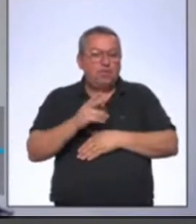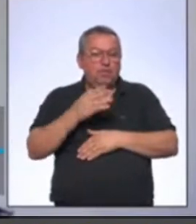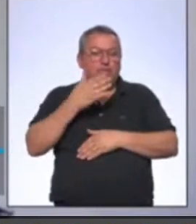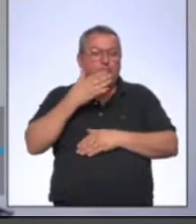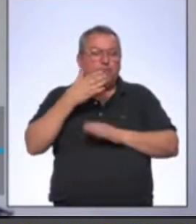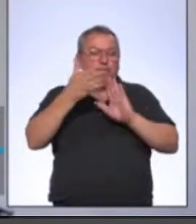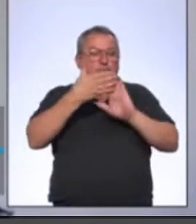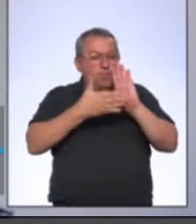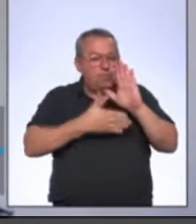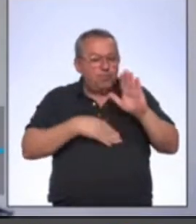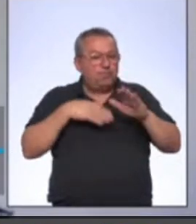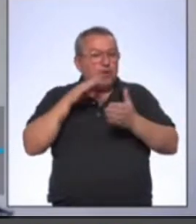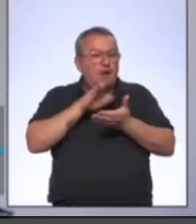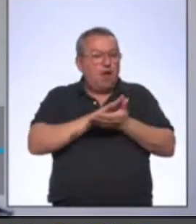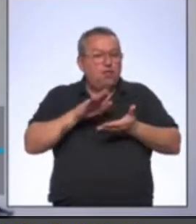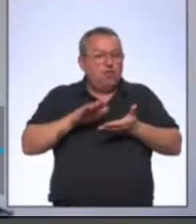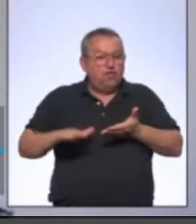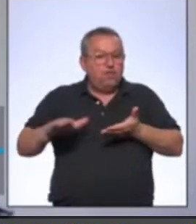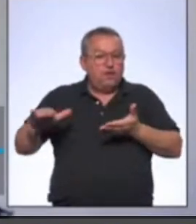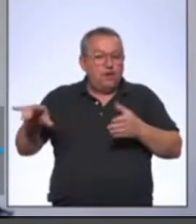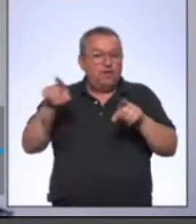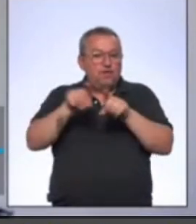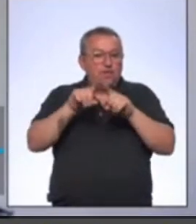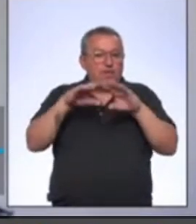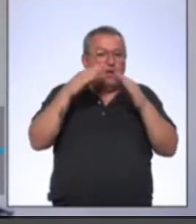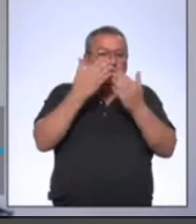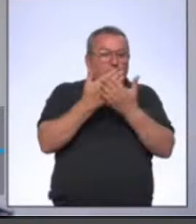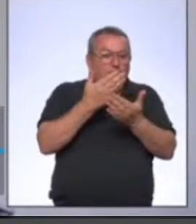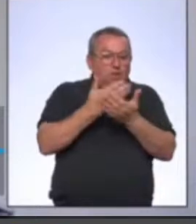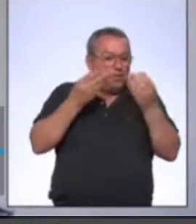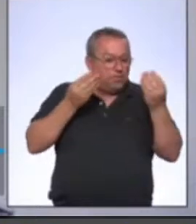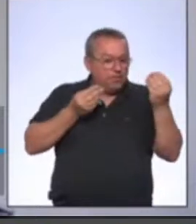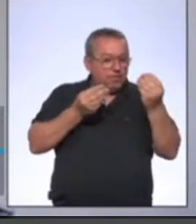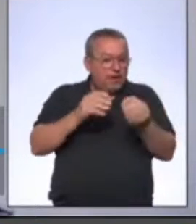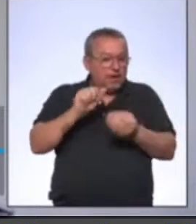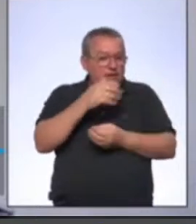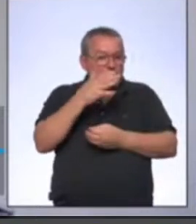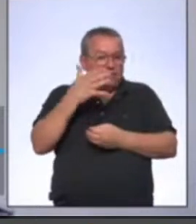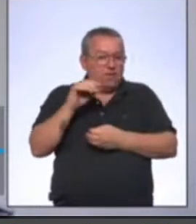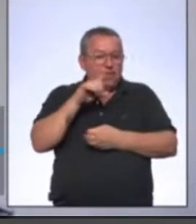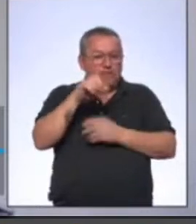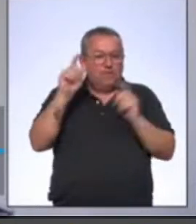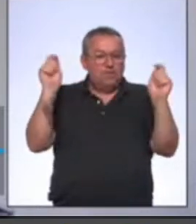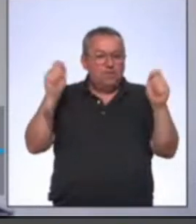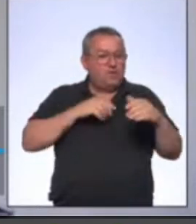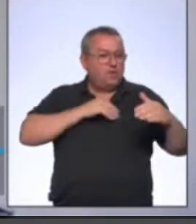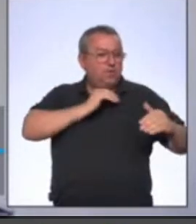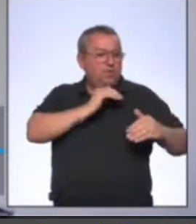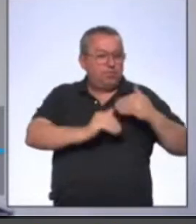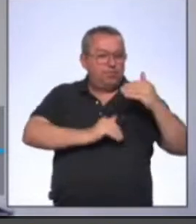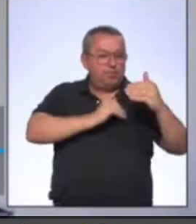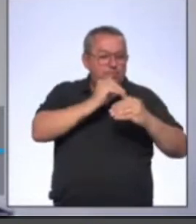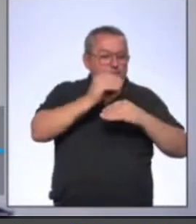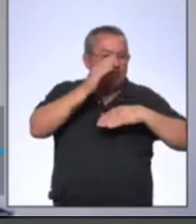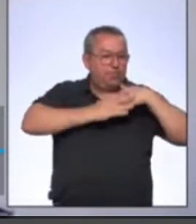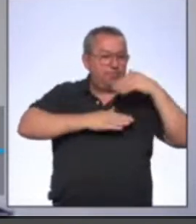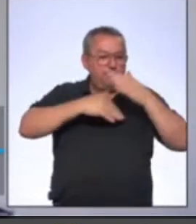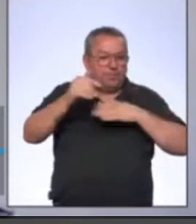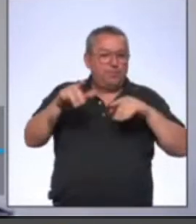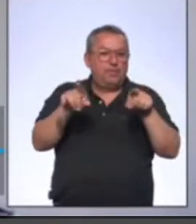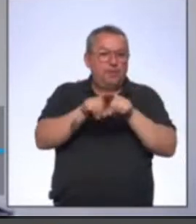algumas atividades, a escola possa promover algumas ações, para que vocês possam desenvolver essas habilidades